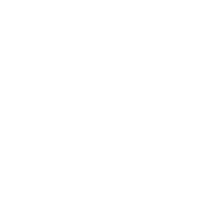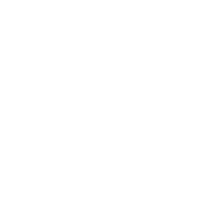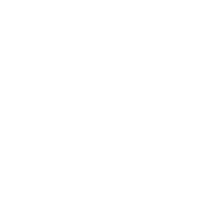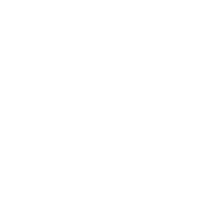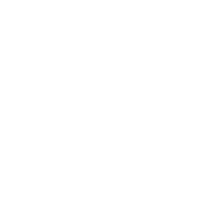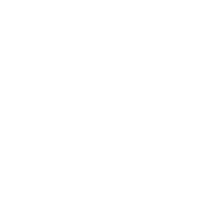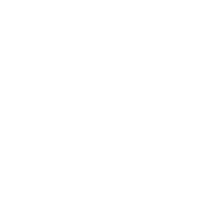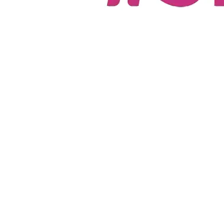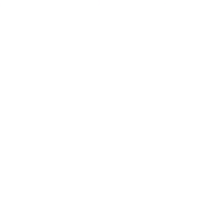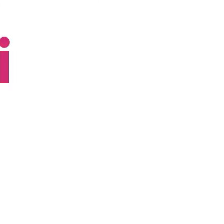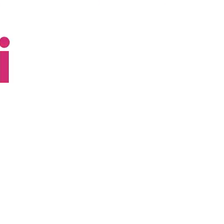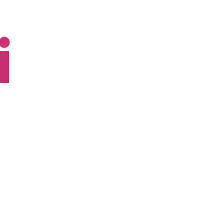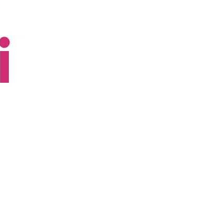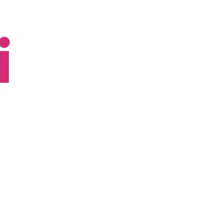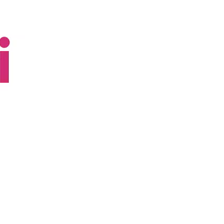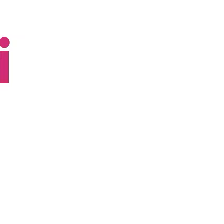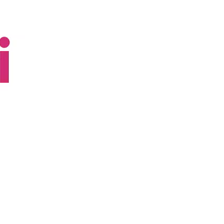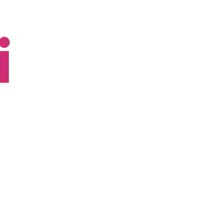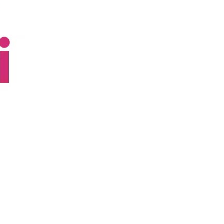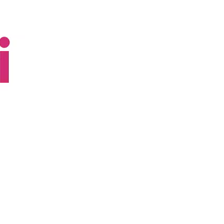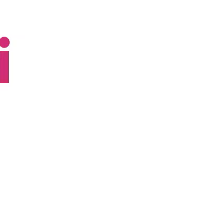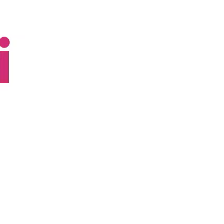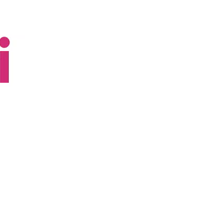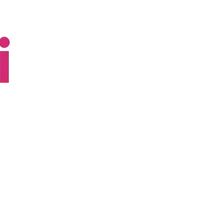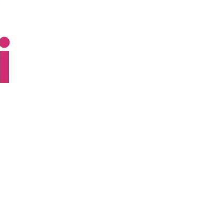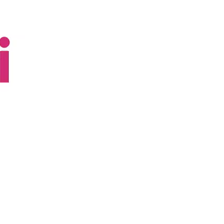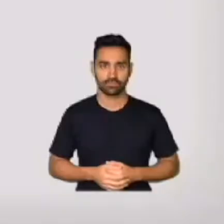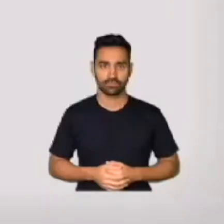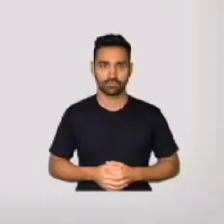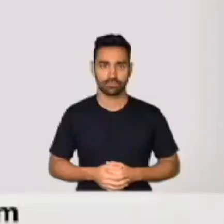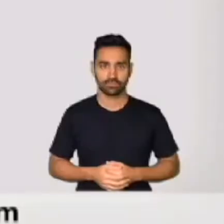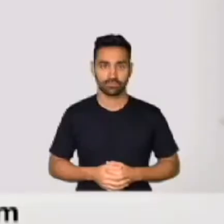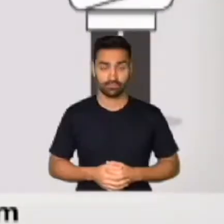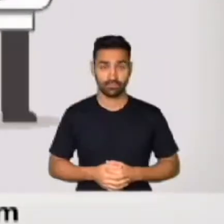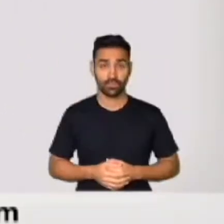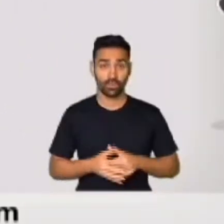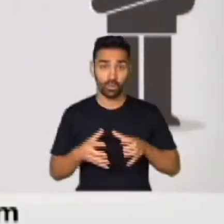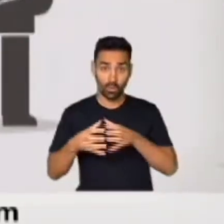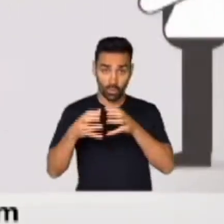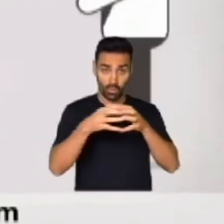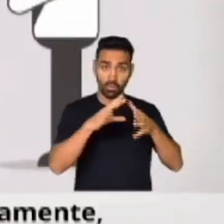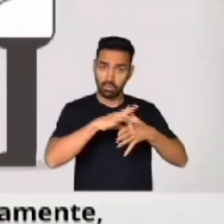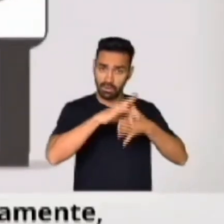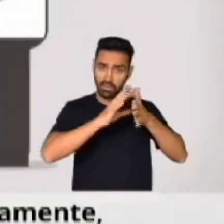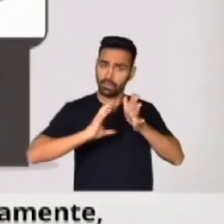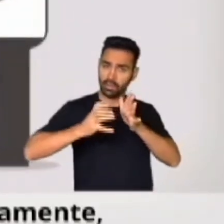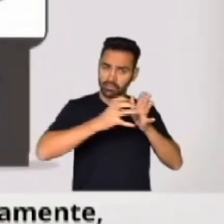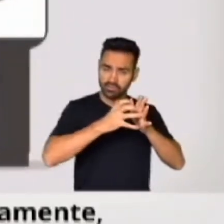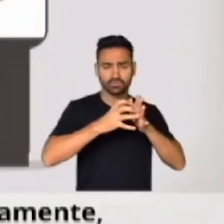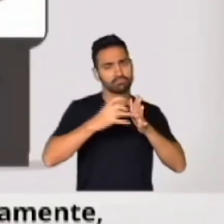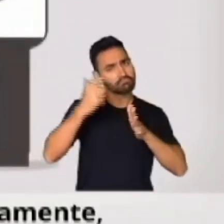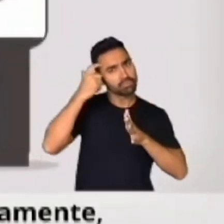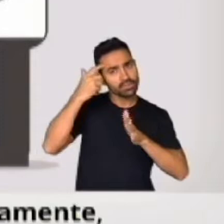O Poder Legislativo de Jacareí também no Instagram. Quando os líderes partidários avaliam que uma proposta precisa ser